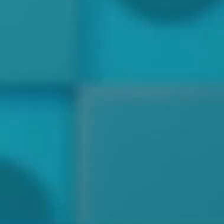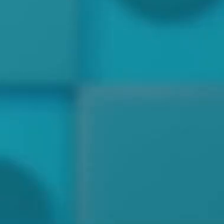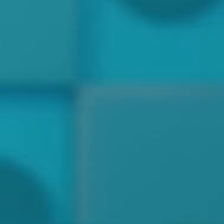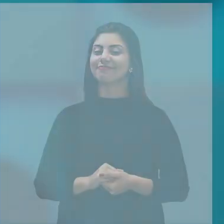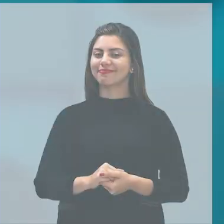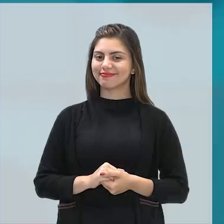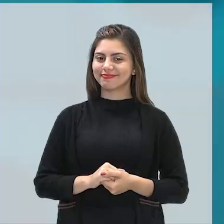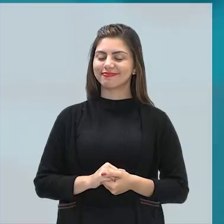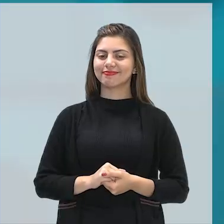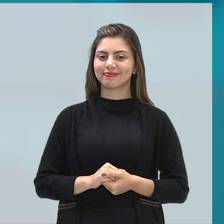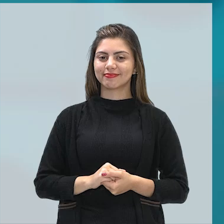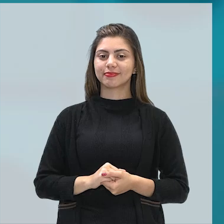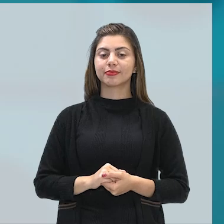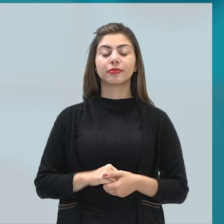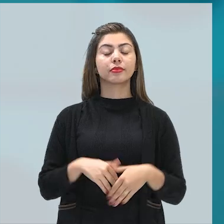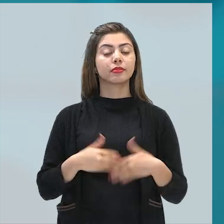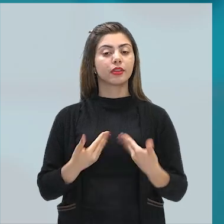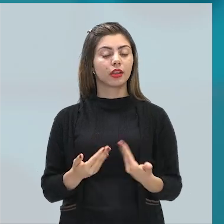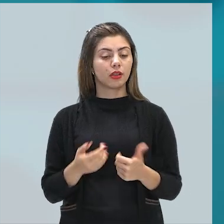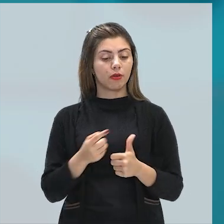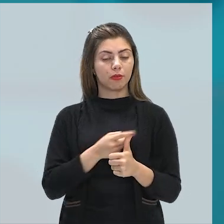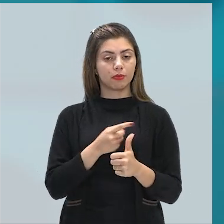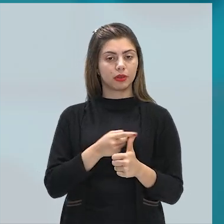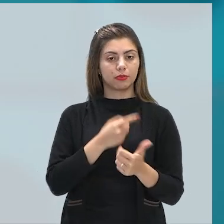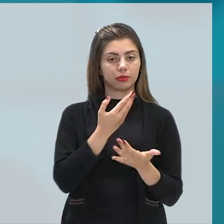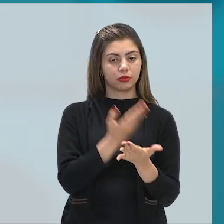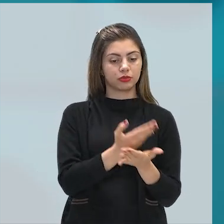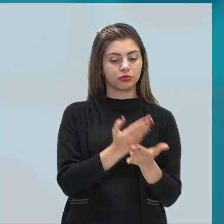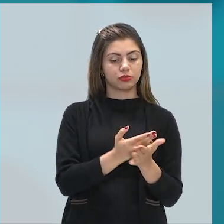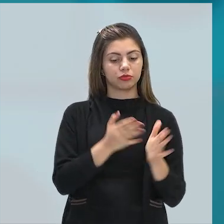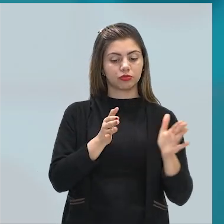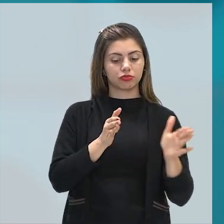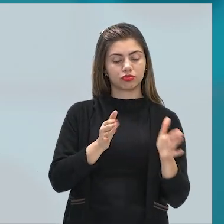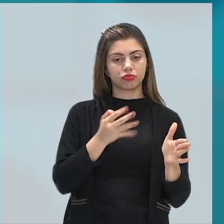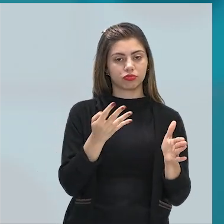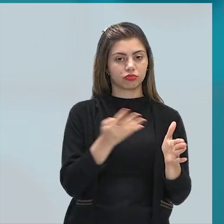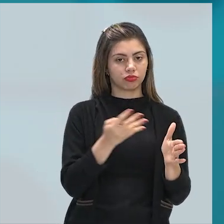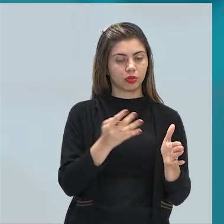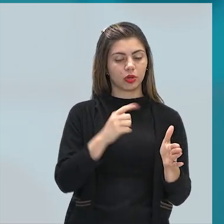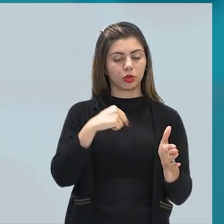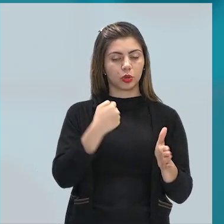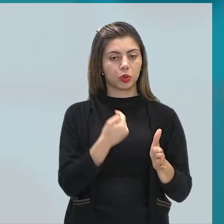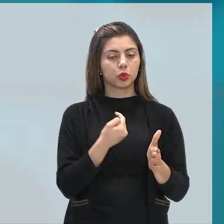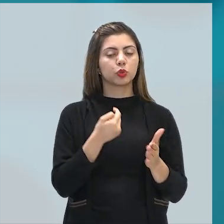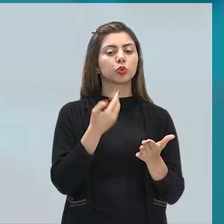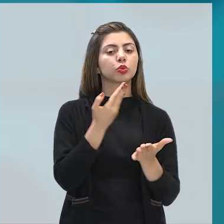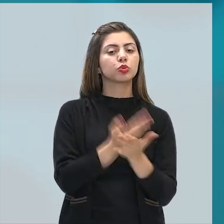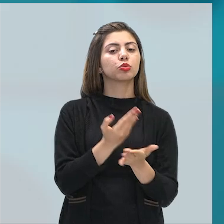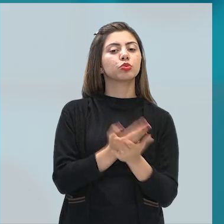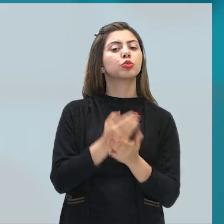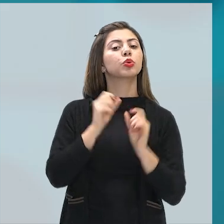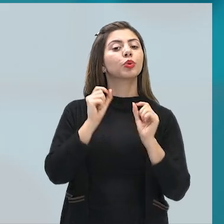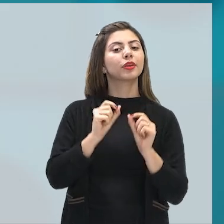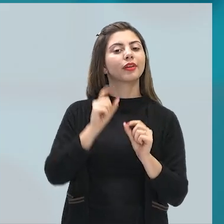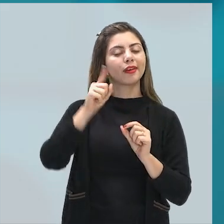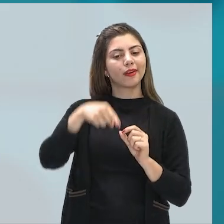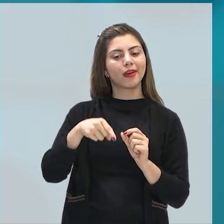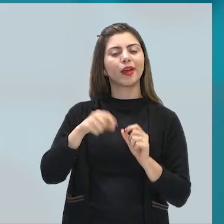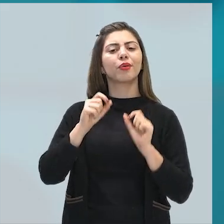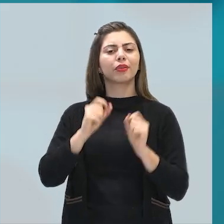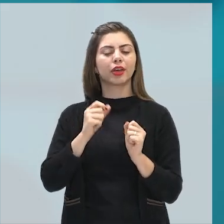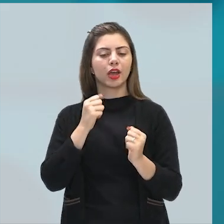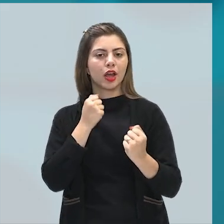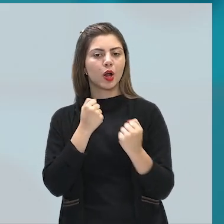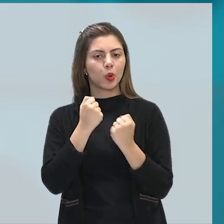Muito bem, a nossa primeira aula da unidade 4, nós falamos a respeito da luta, das